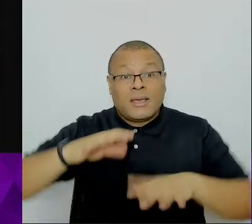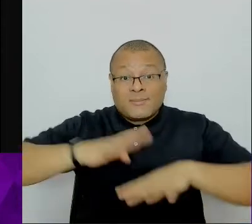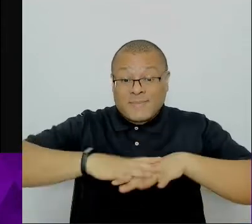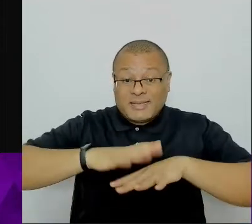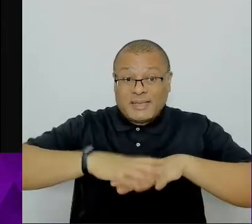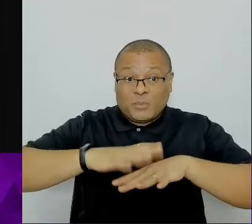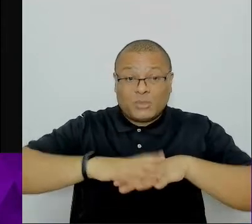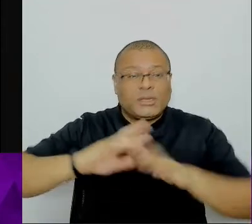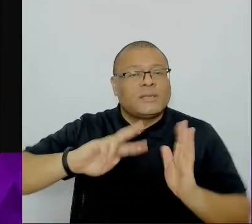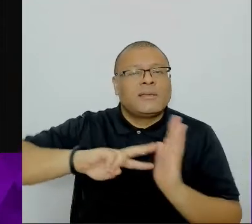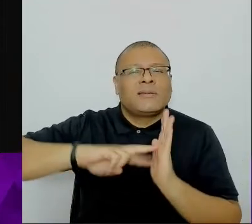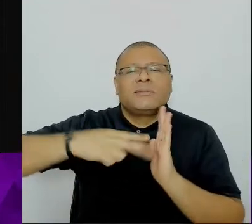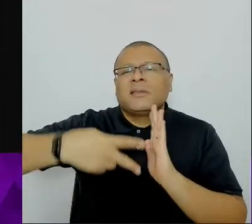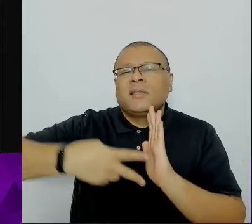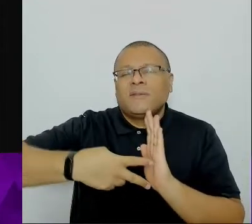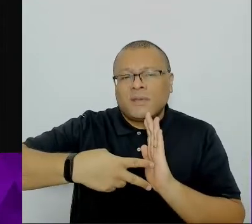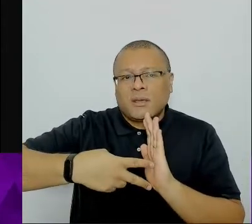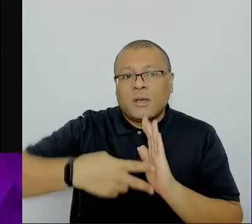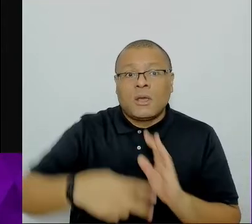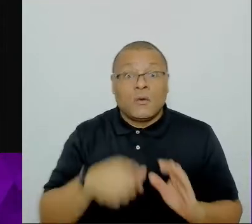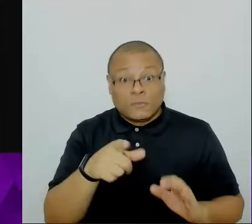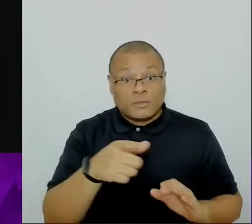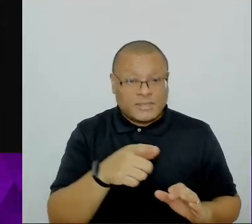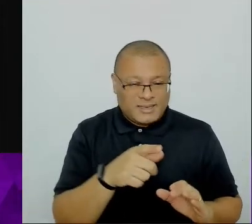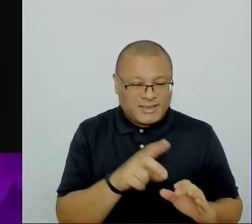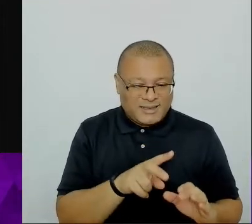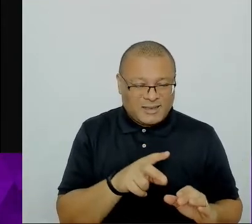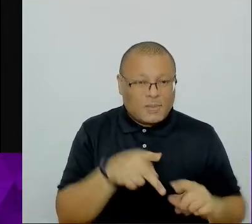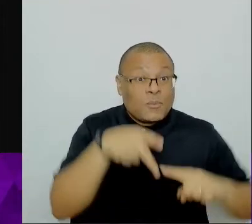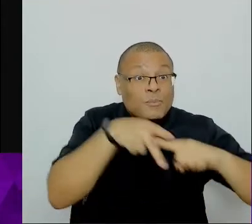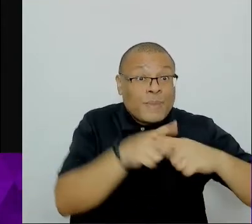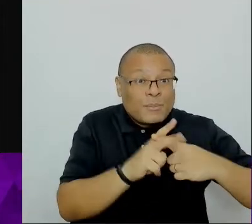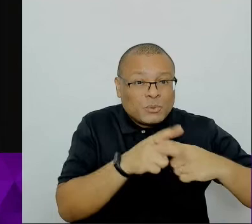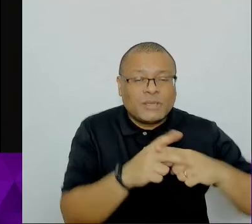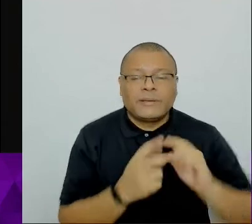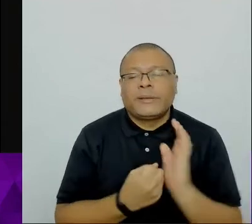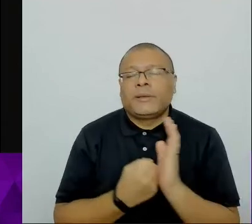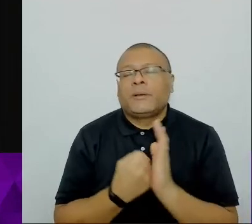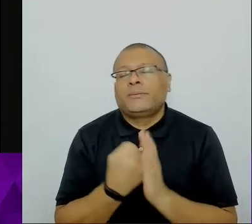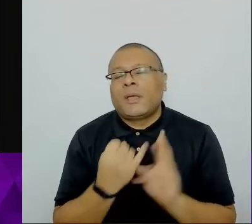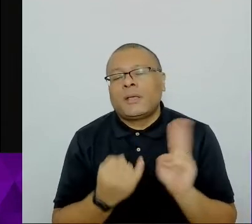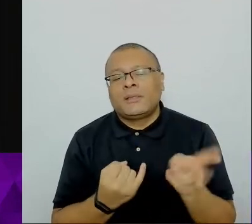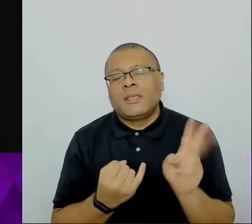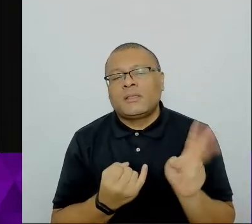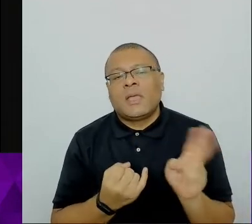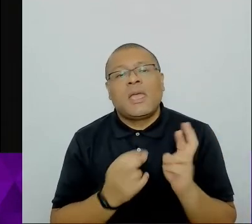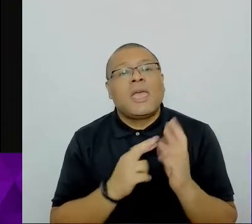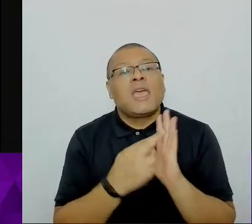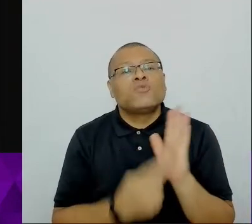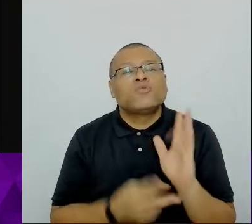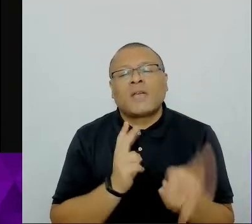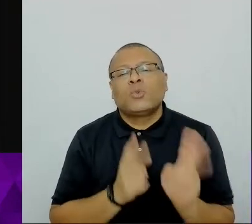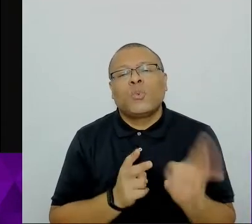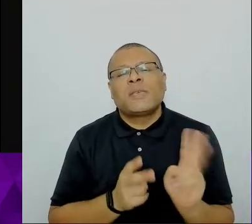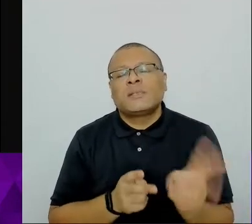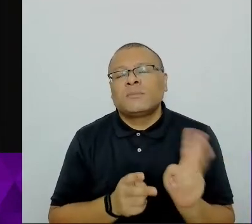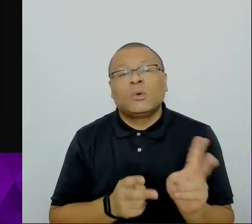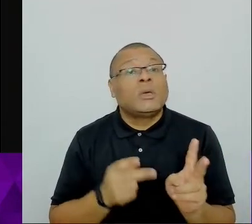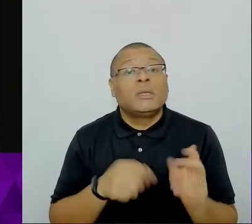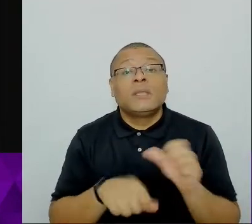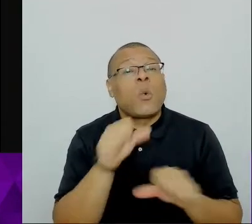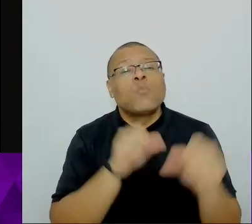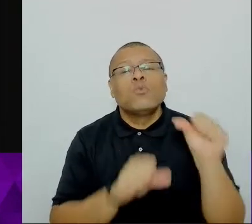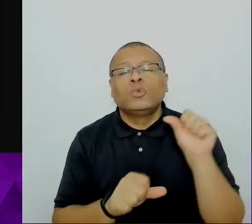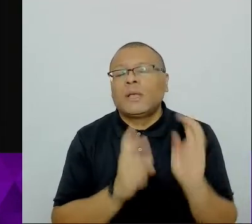idempotência quer dizer o seguinte: uma operação que você fizer N vezes vai ter o mesmo resultado. Então, se a gente está multiplicando, por